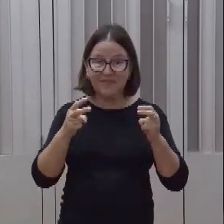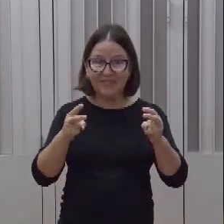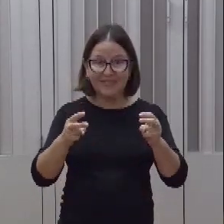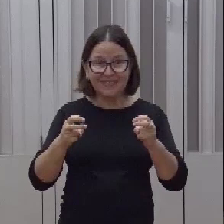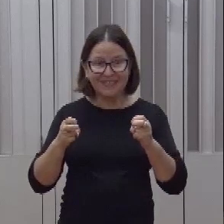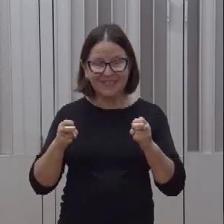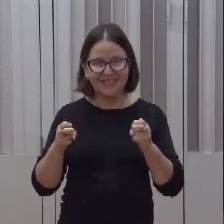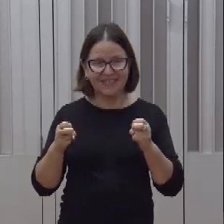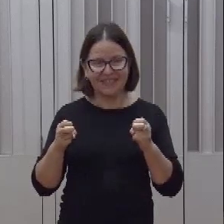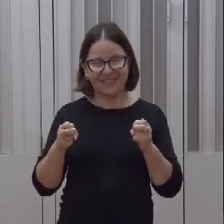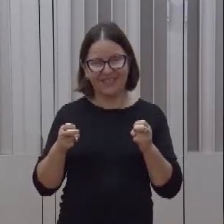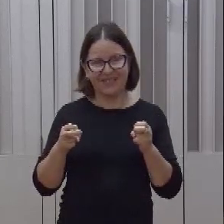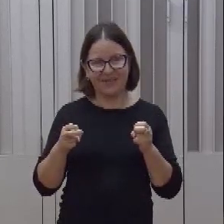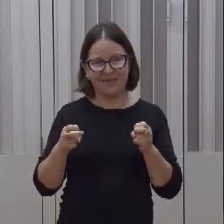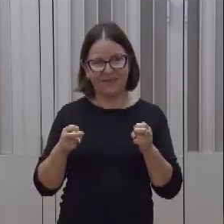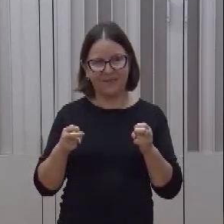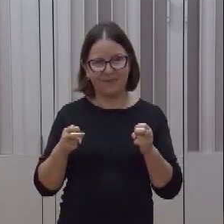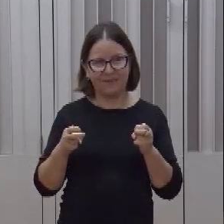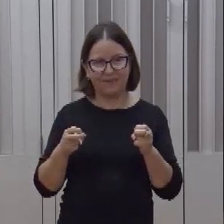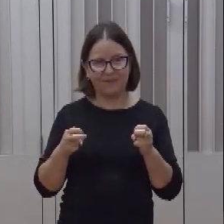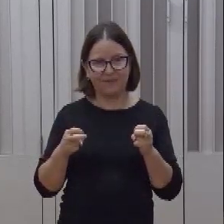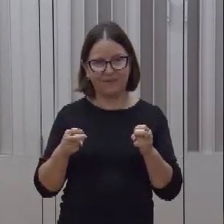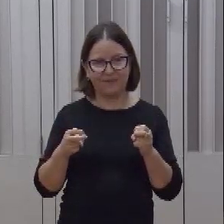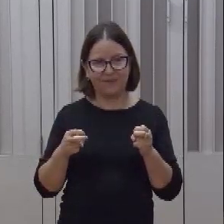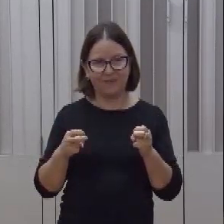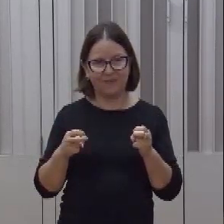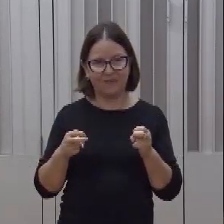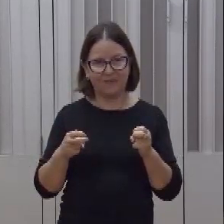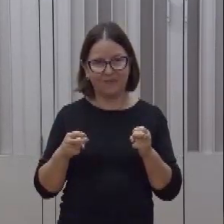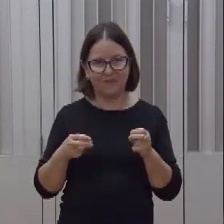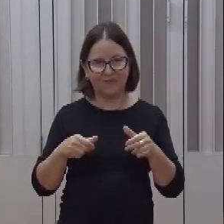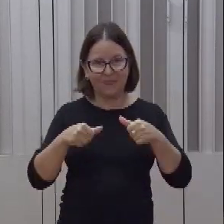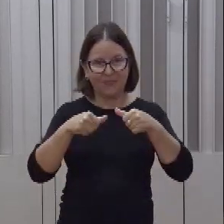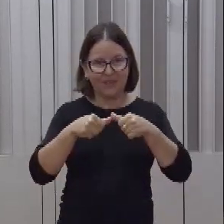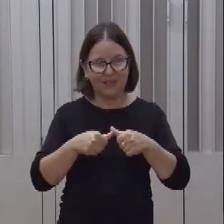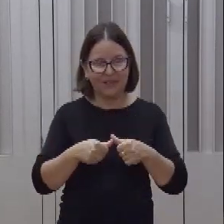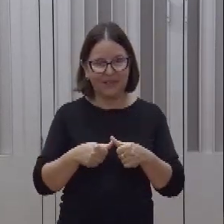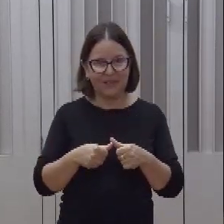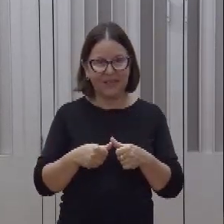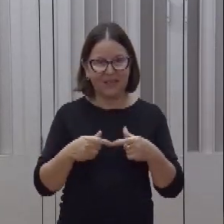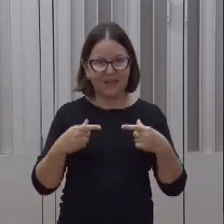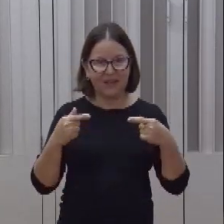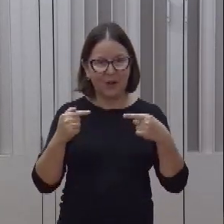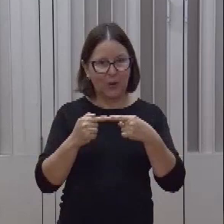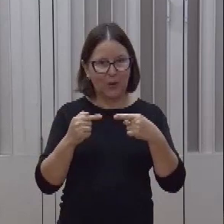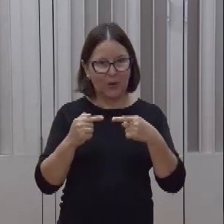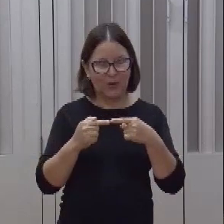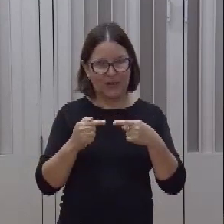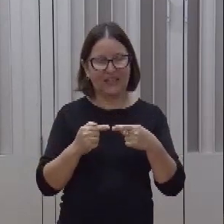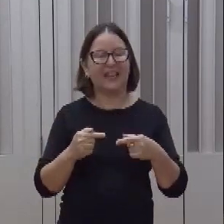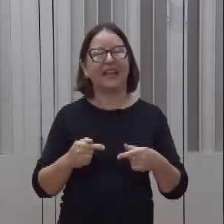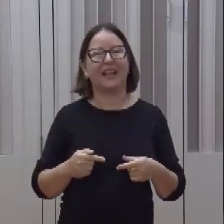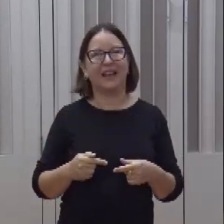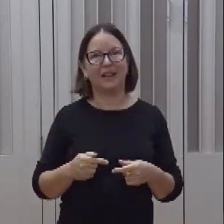perceber, de estar em contato, de compreender.